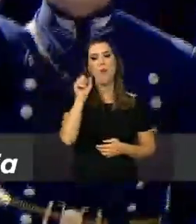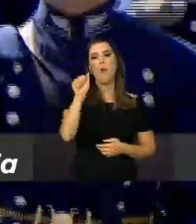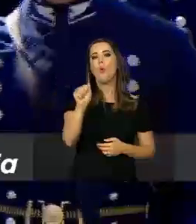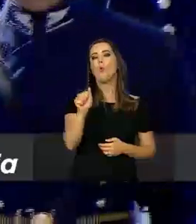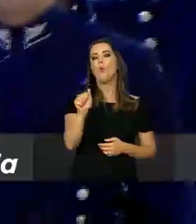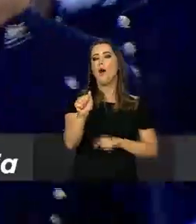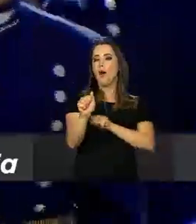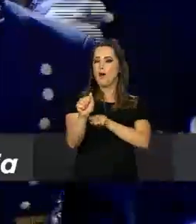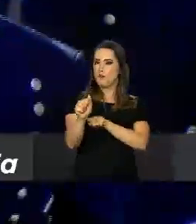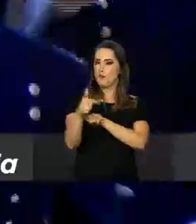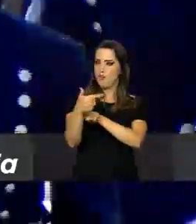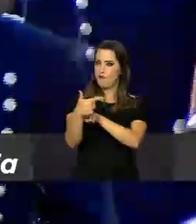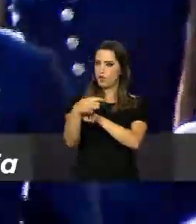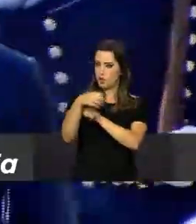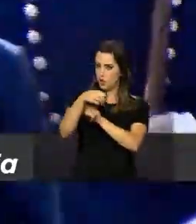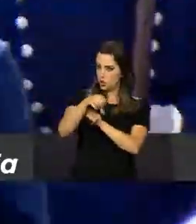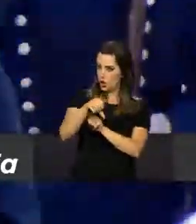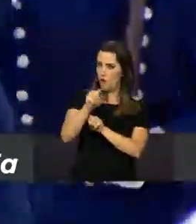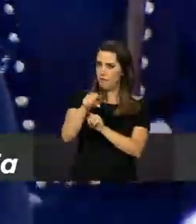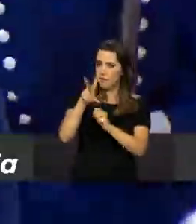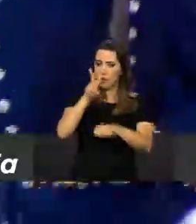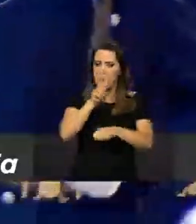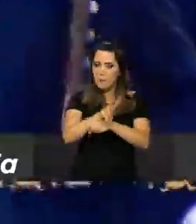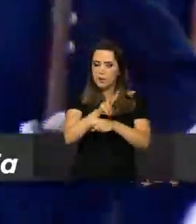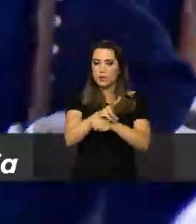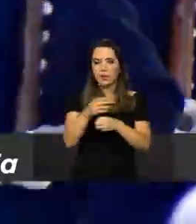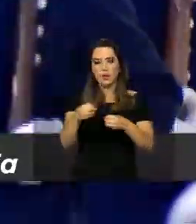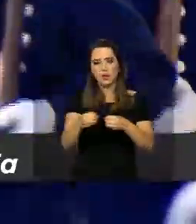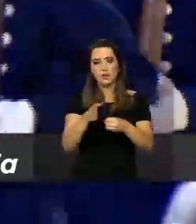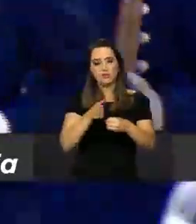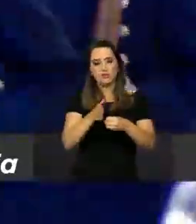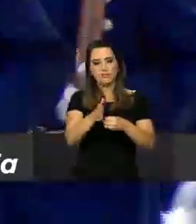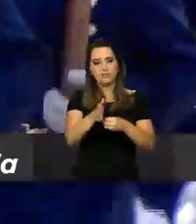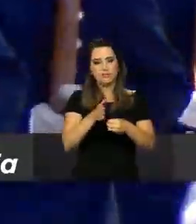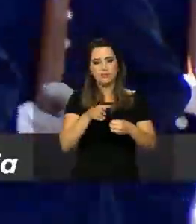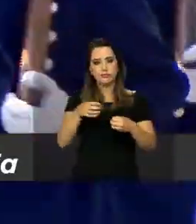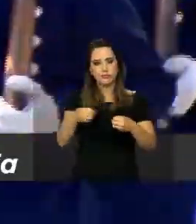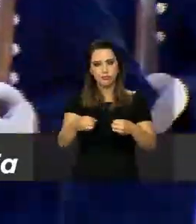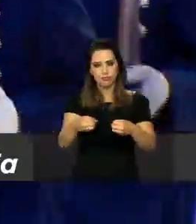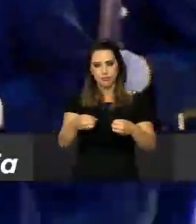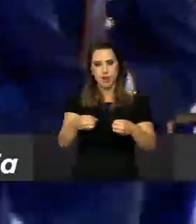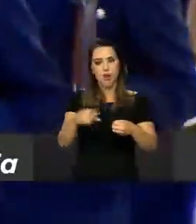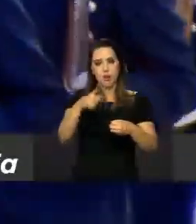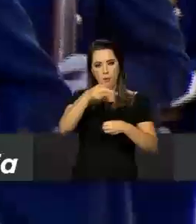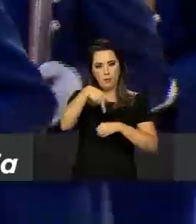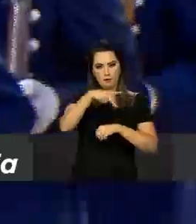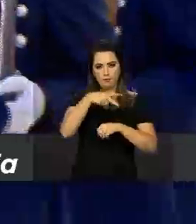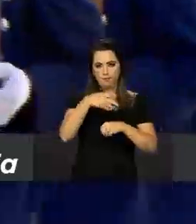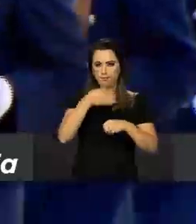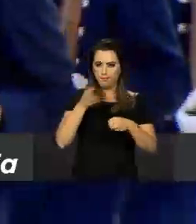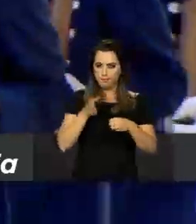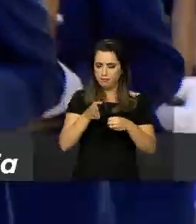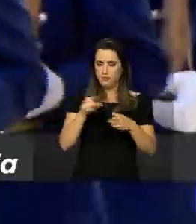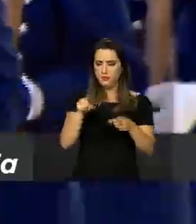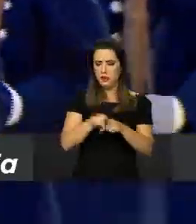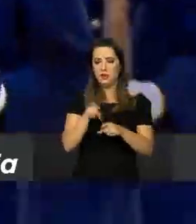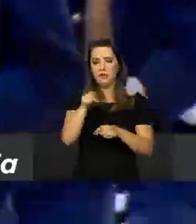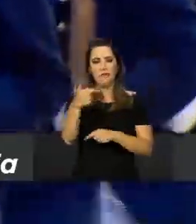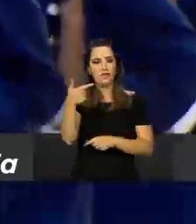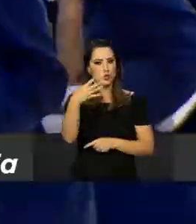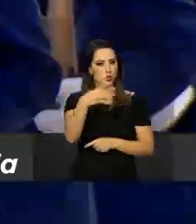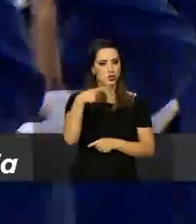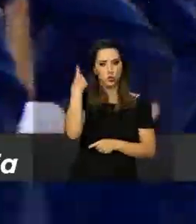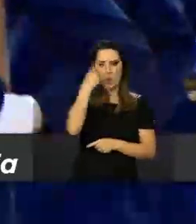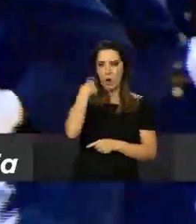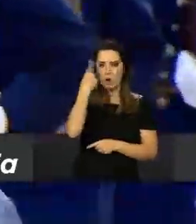soberania nas fronteiras, né, do Brasil. As aeronaves que estão disponíveis 24 horas por dia para manter a